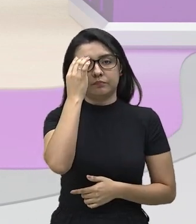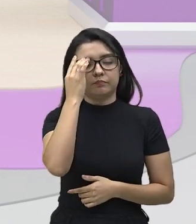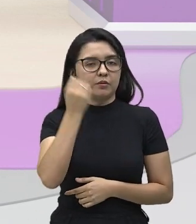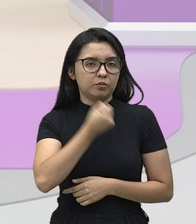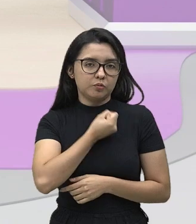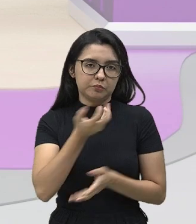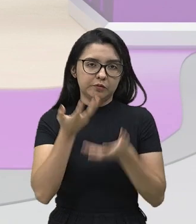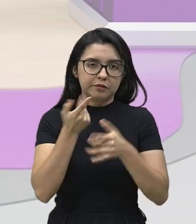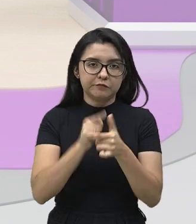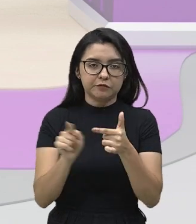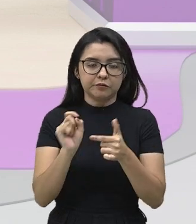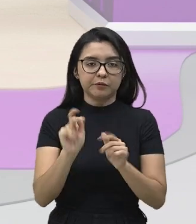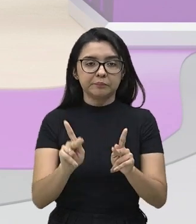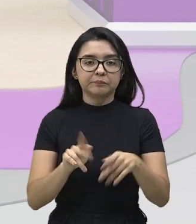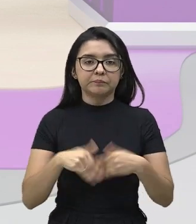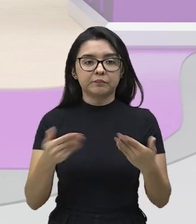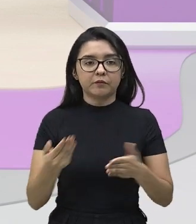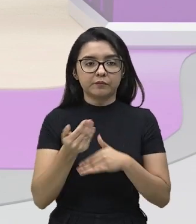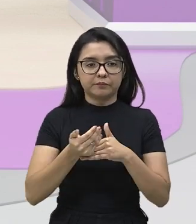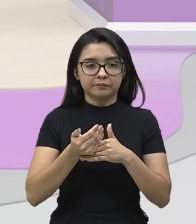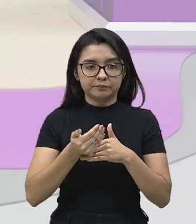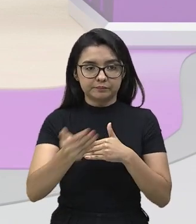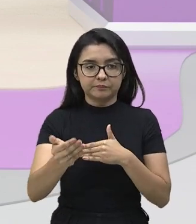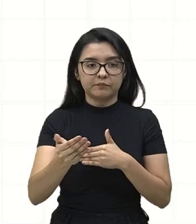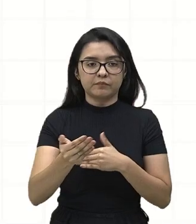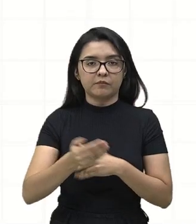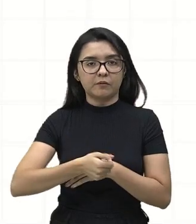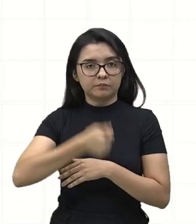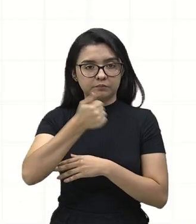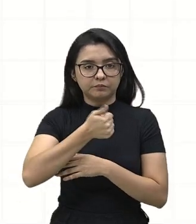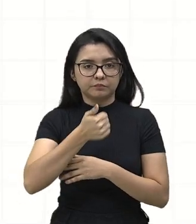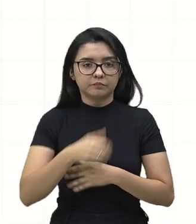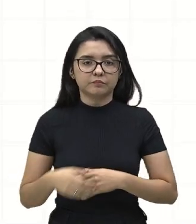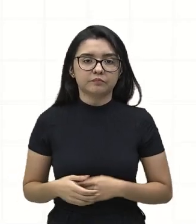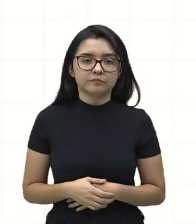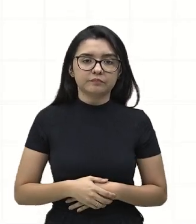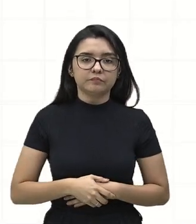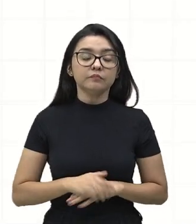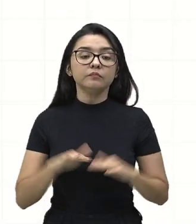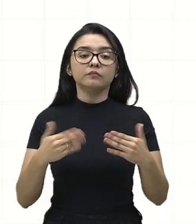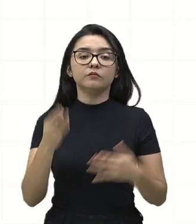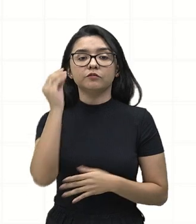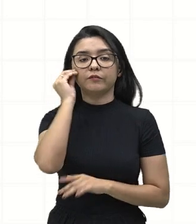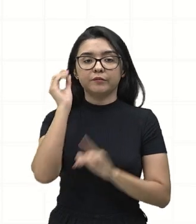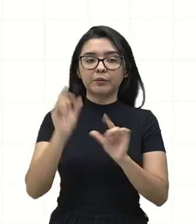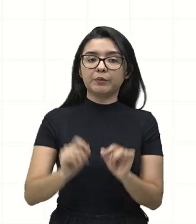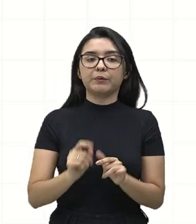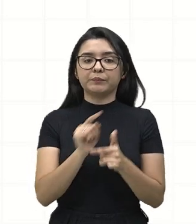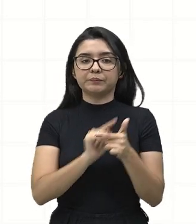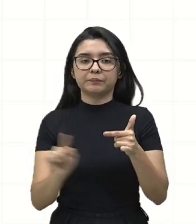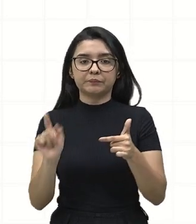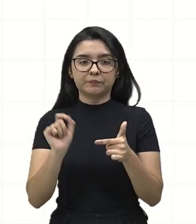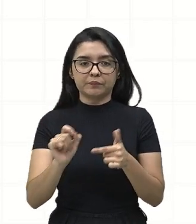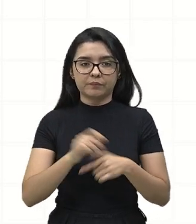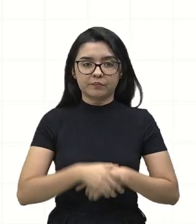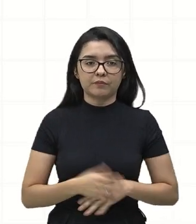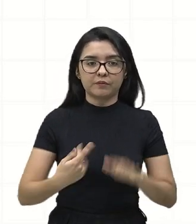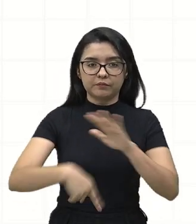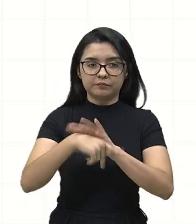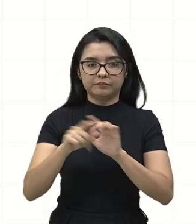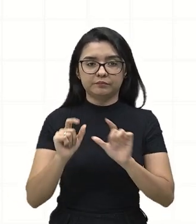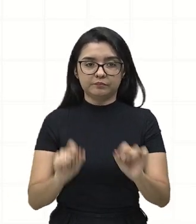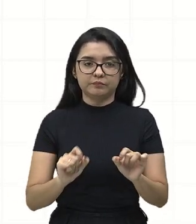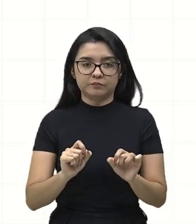que a gente quer dividir. Vamos começar aqui com o nosso primeiro caso. A gente vai ver o critério de divisibilidade